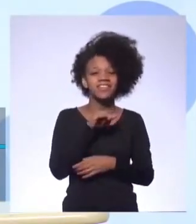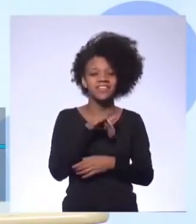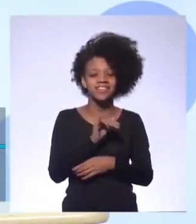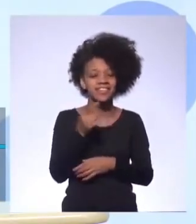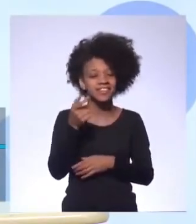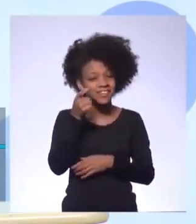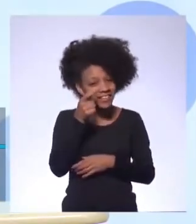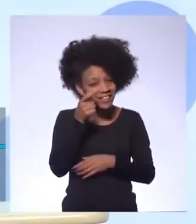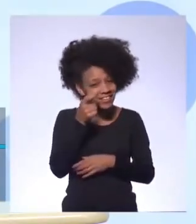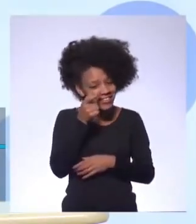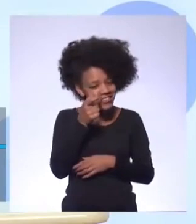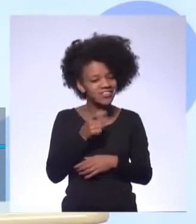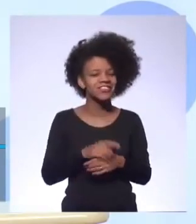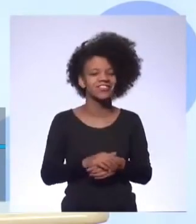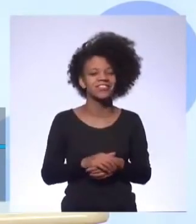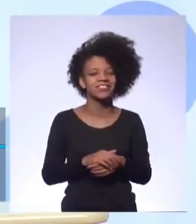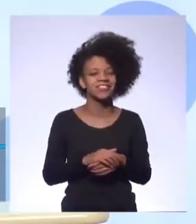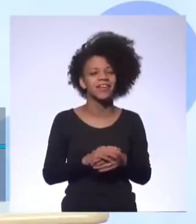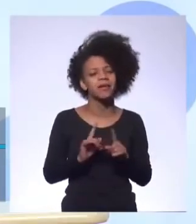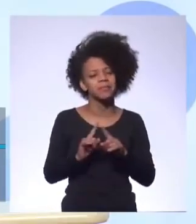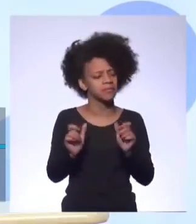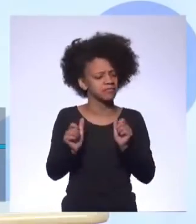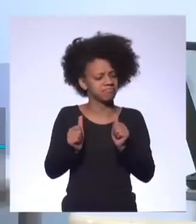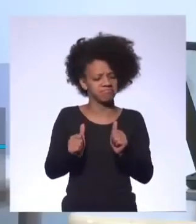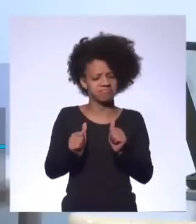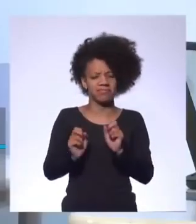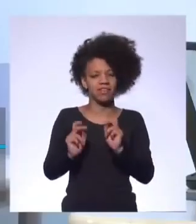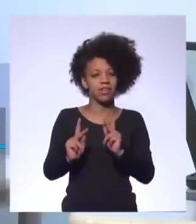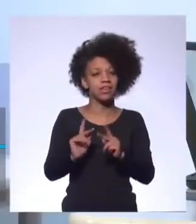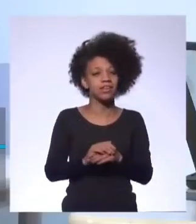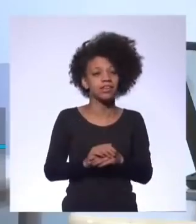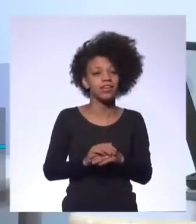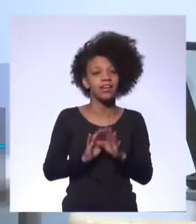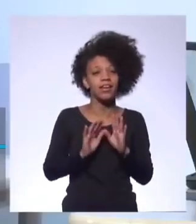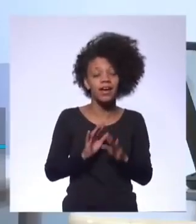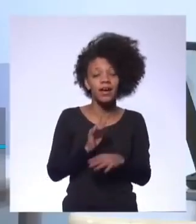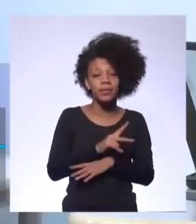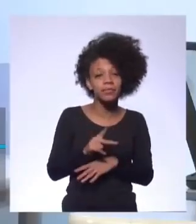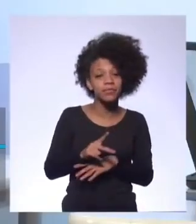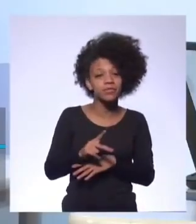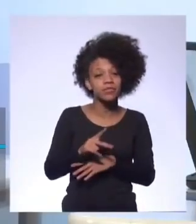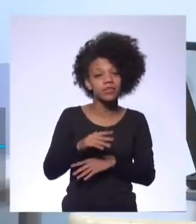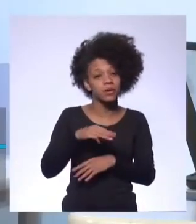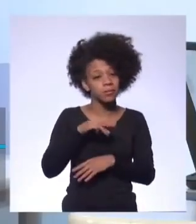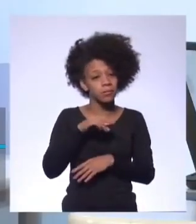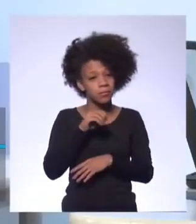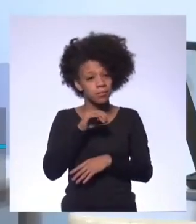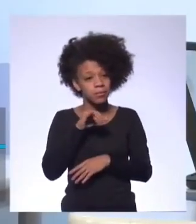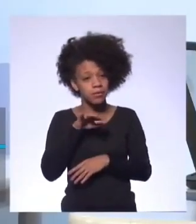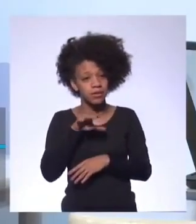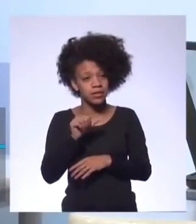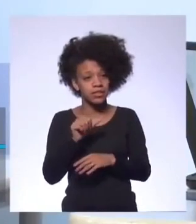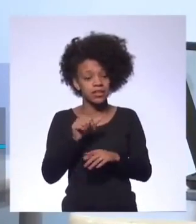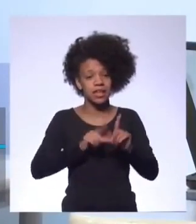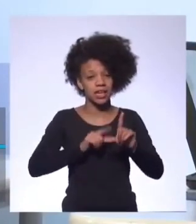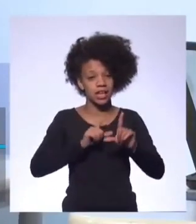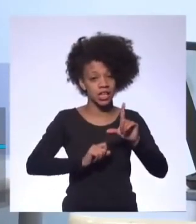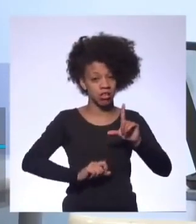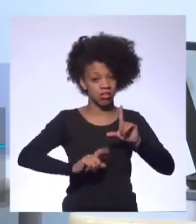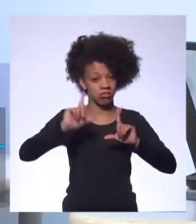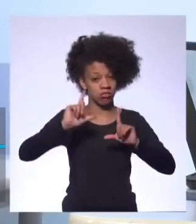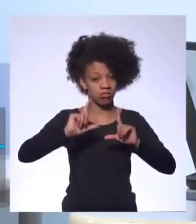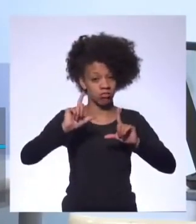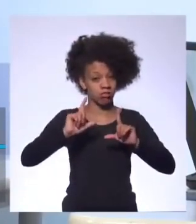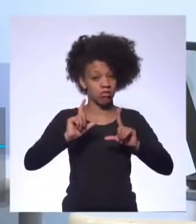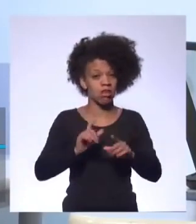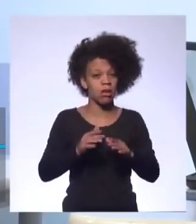gente. E Mas tudo bem, tá valendo. aqui, professora, minha xará, que tá aqui, colocou em letras maiúsculas,